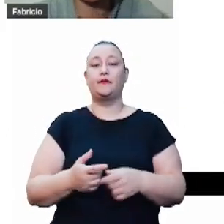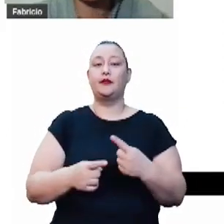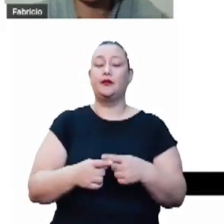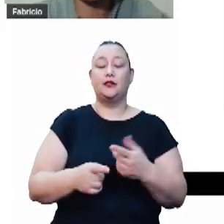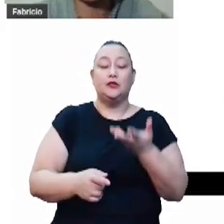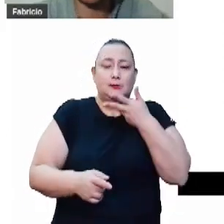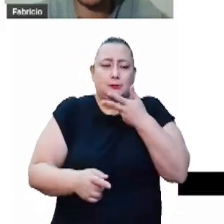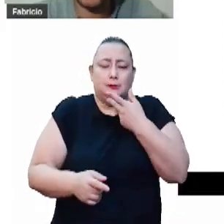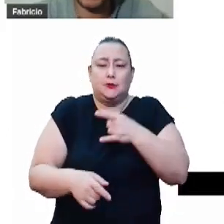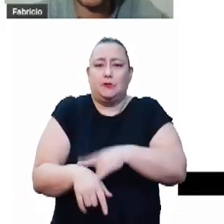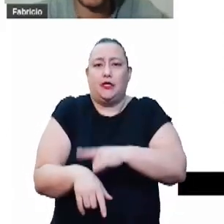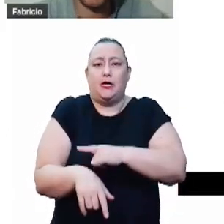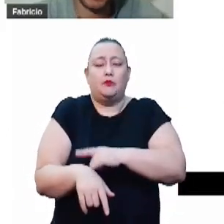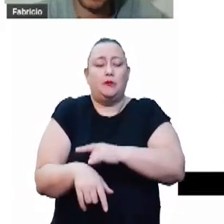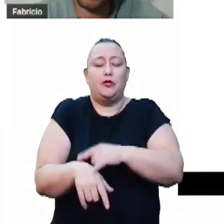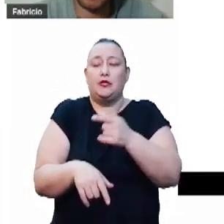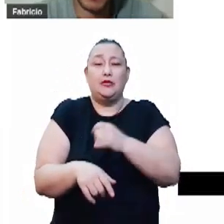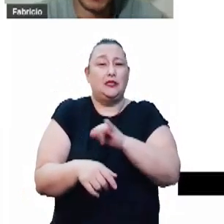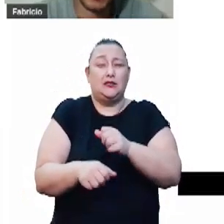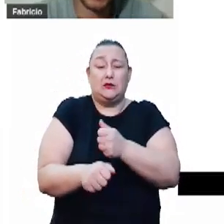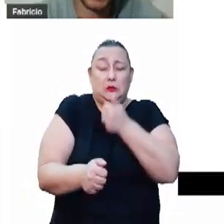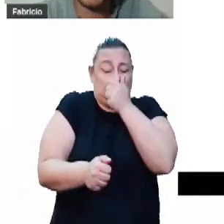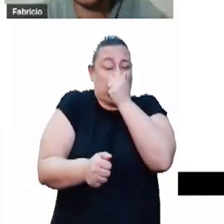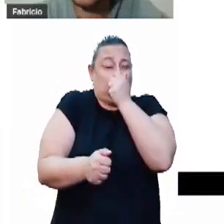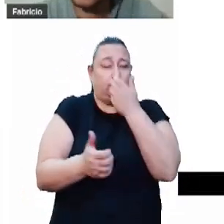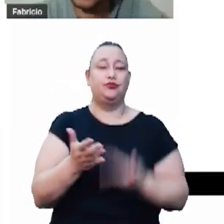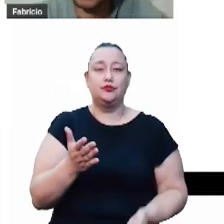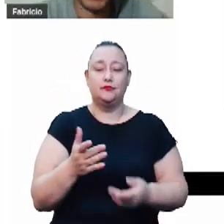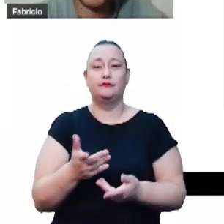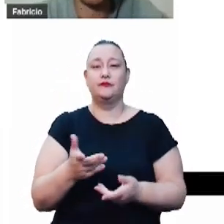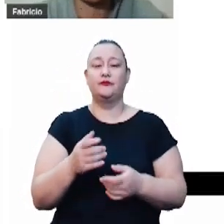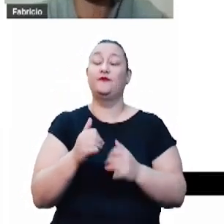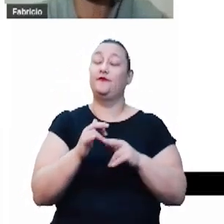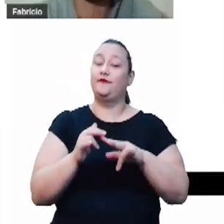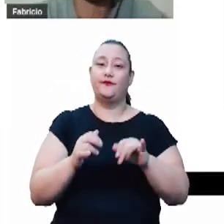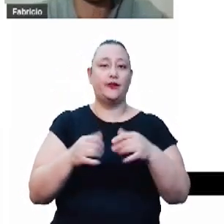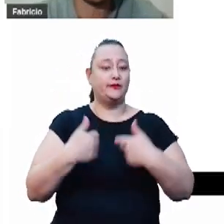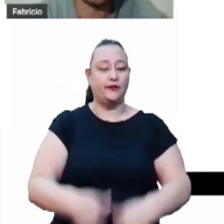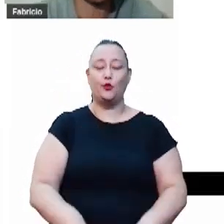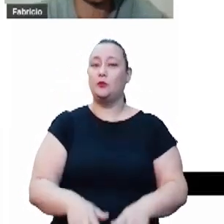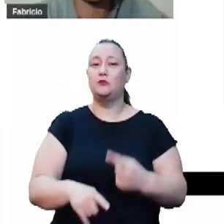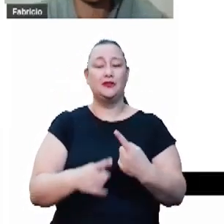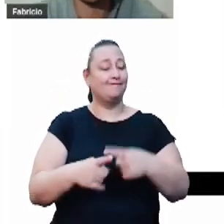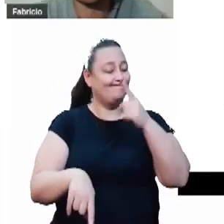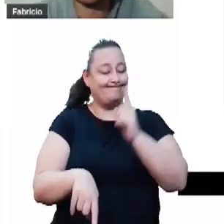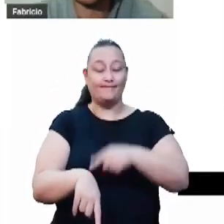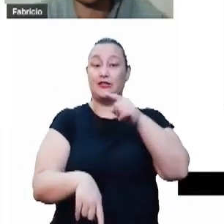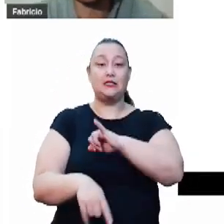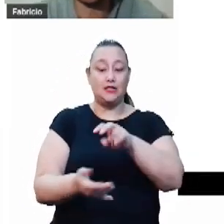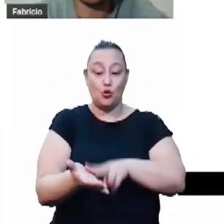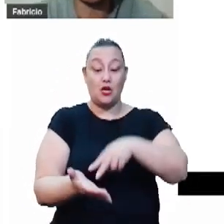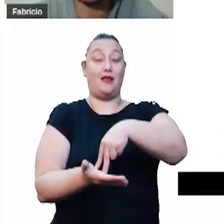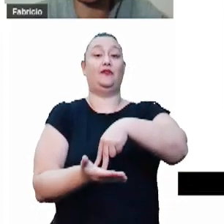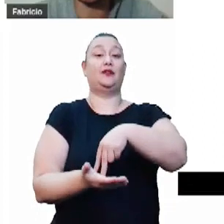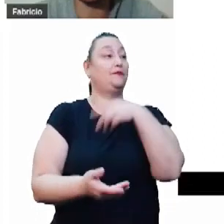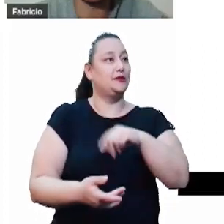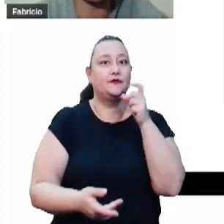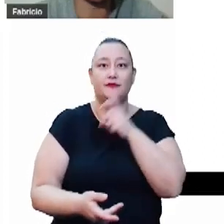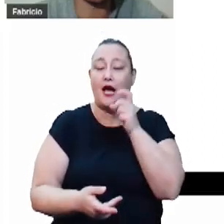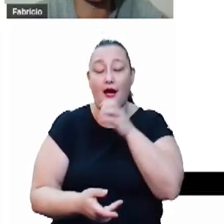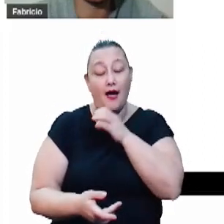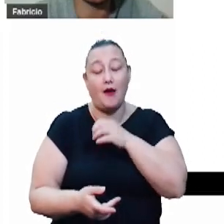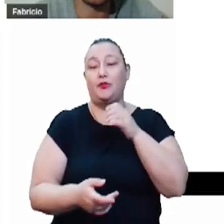urgência, então a urge-incontinência, a urgência é quando o paciente tem que ir imediatamente no banheiro se der vontade dele urinar, e a urge-incontinência é